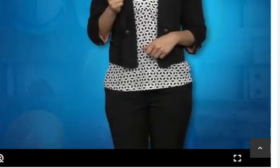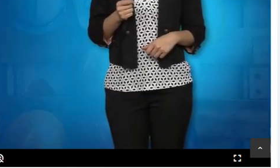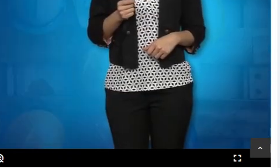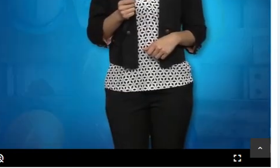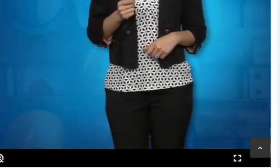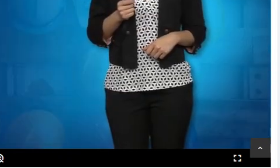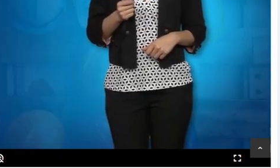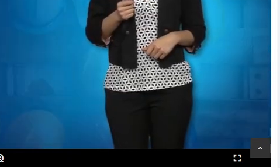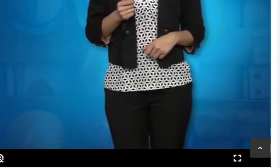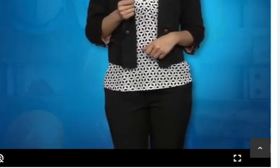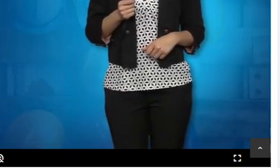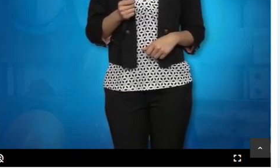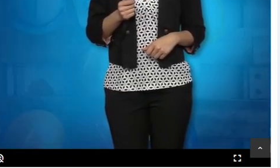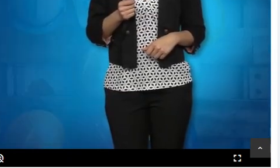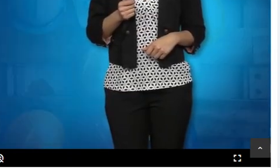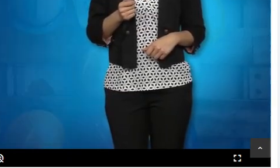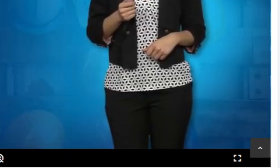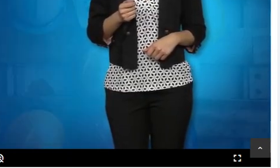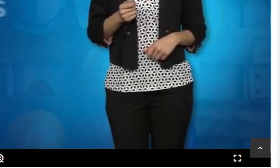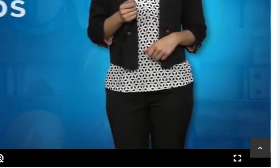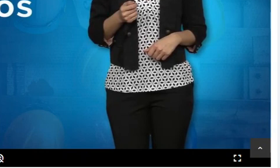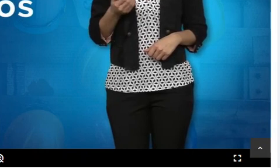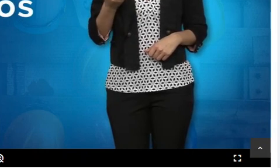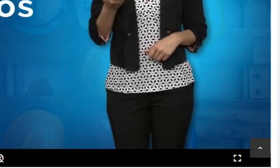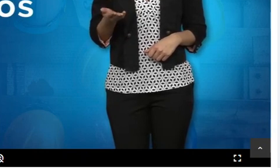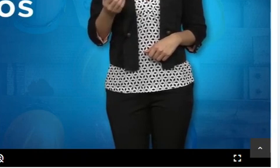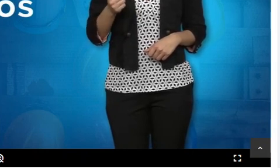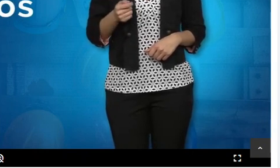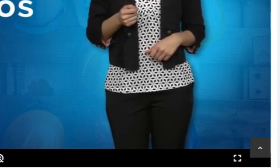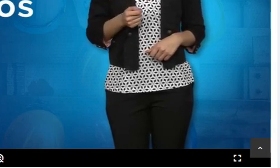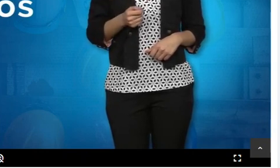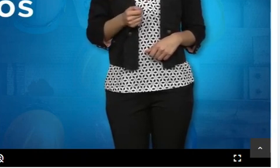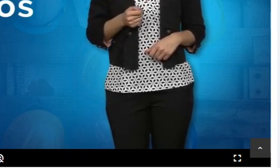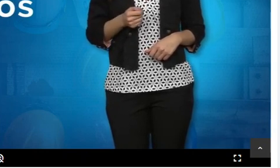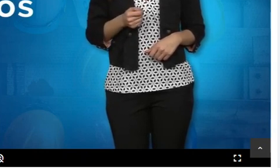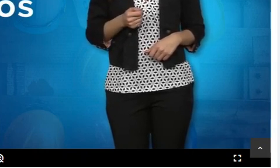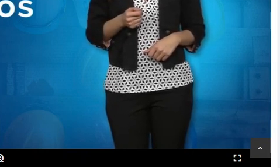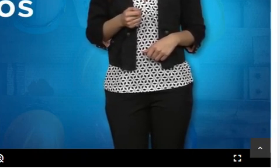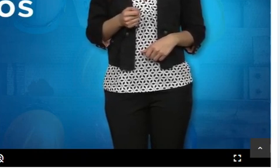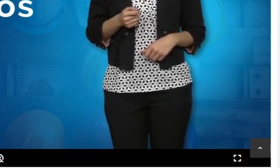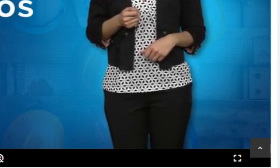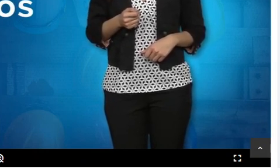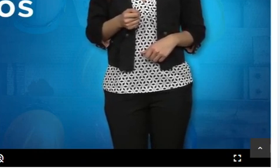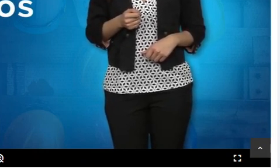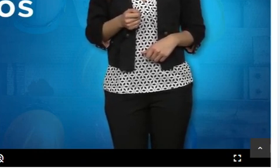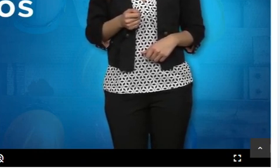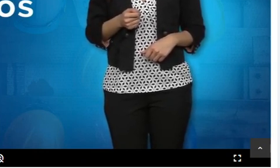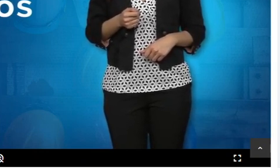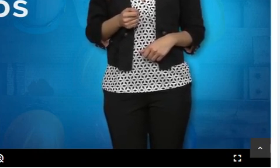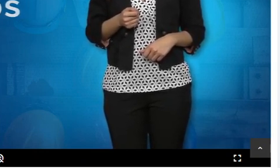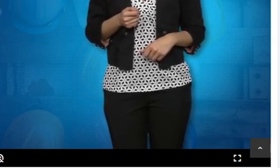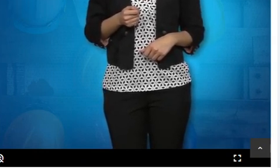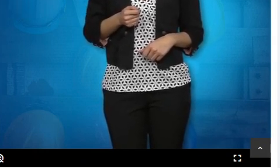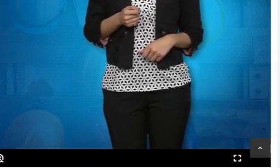Pesquise mais sobre o assunto e conheça também as normas e regulamentos referentes às reformas realizadas em